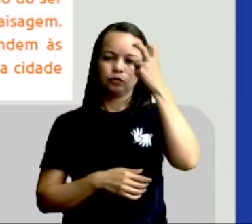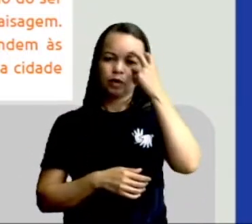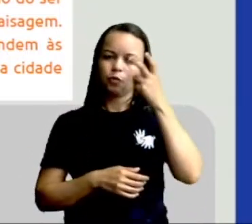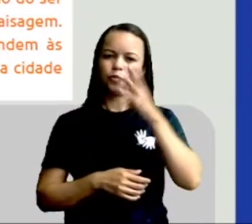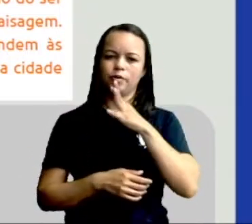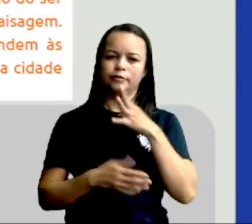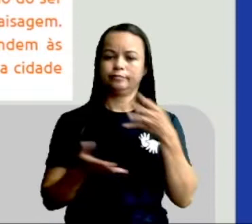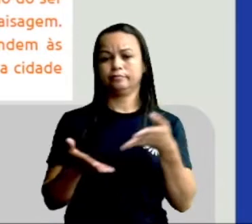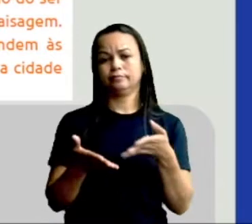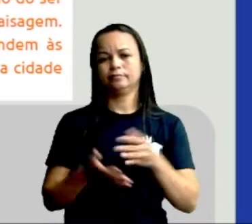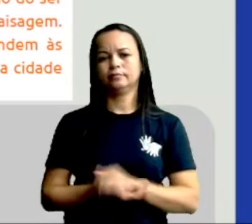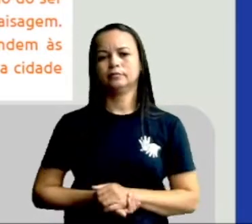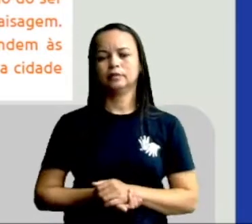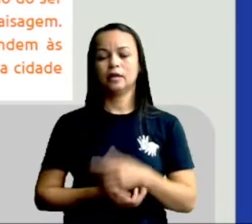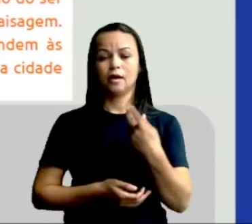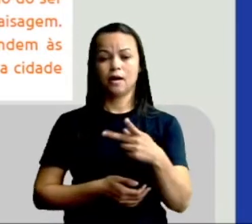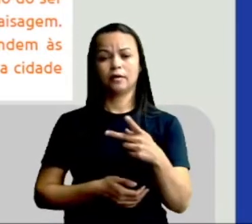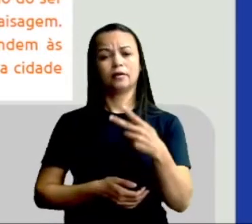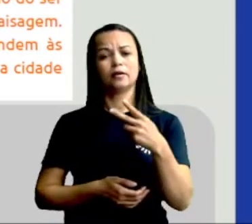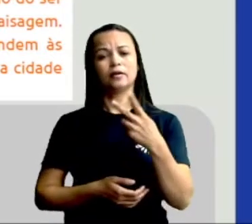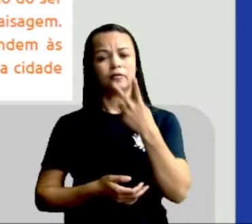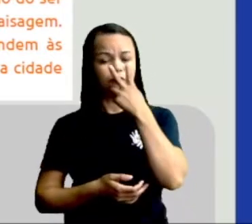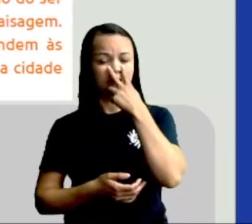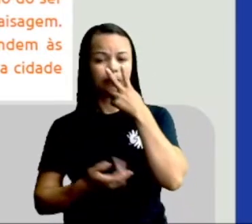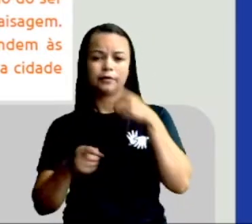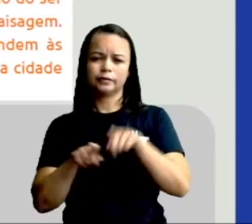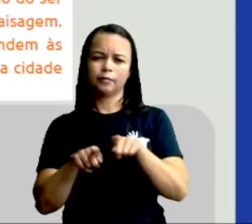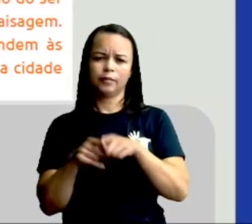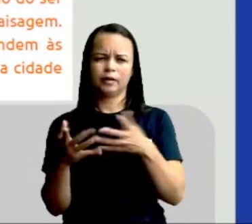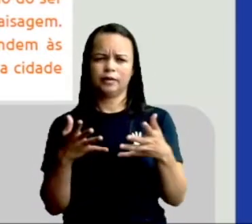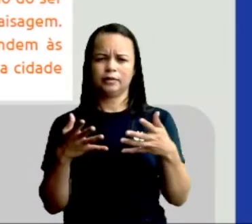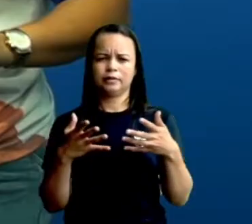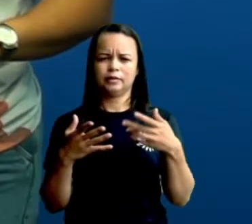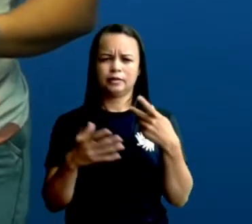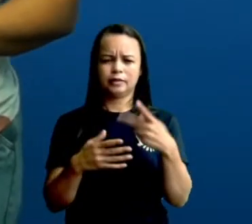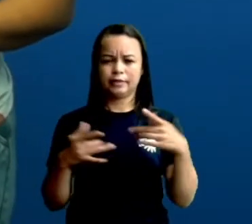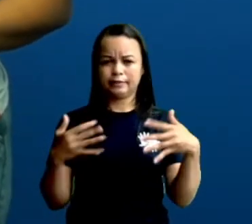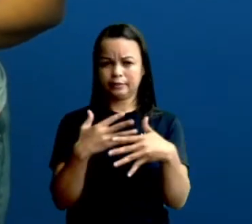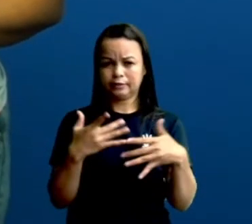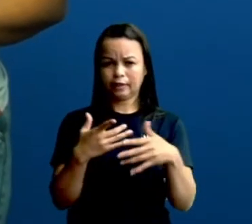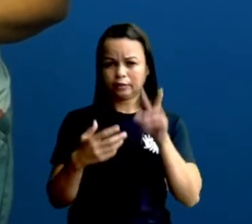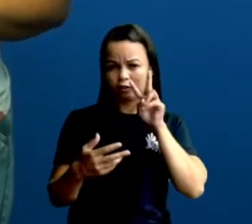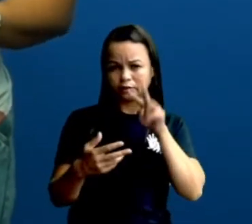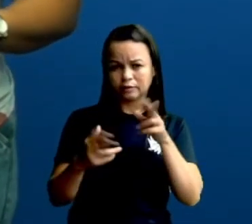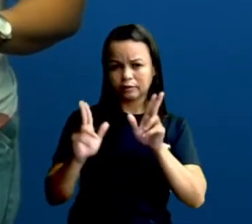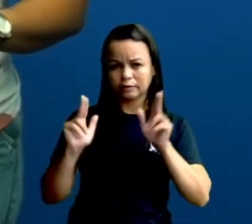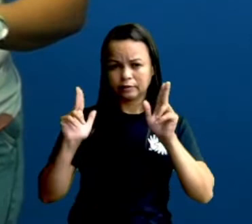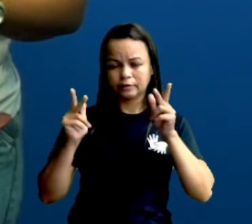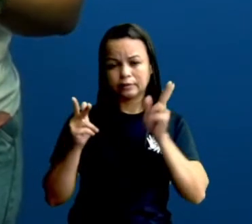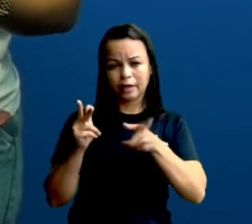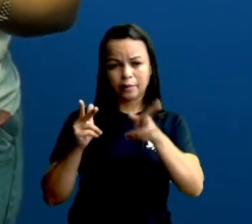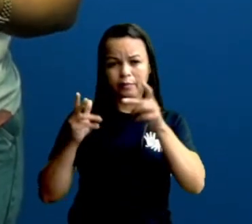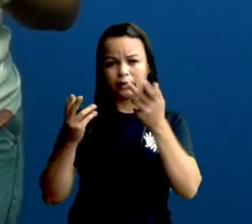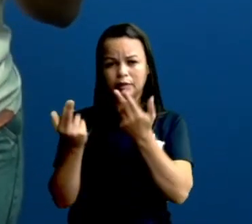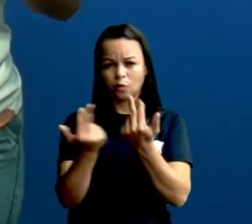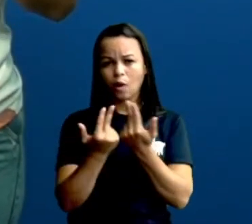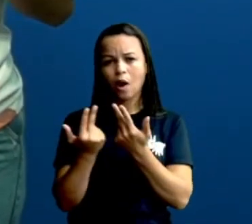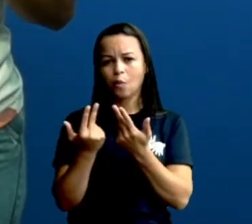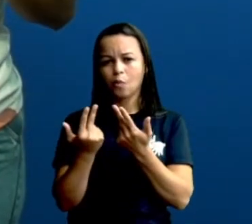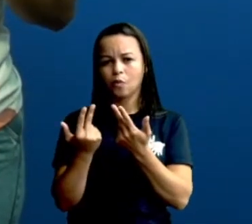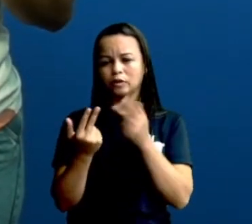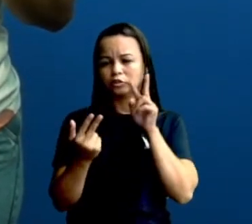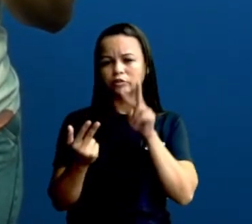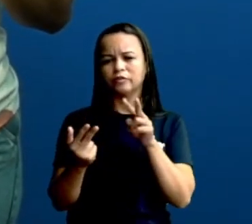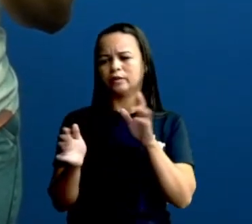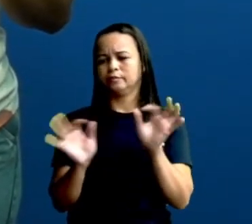que a gente conhece hoje igual aqui Vitória de Santo Antão vocês acha que a cidade sempre foi assim desse jeito que a e não antes